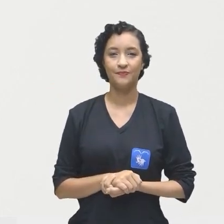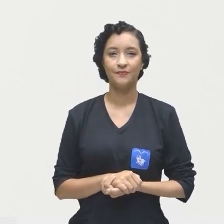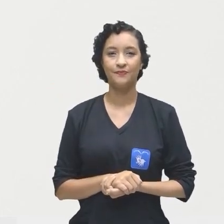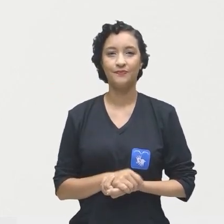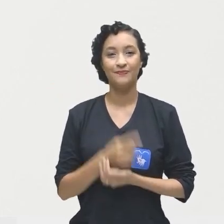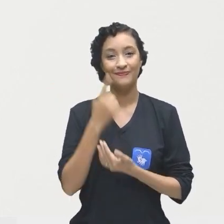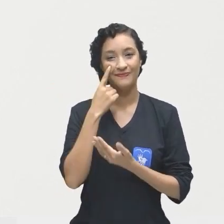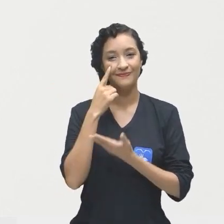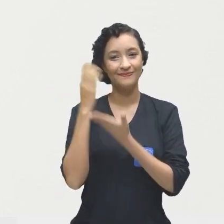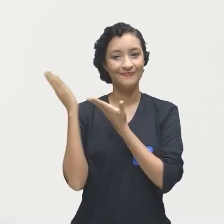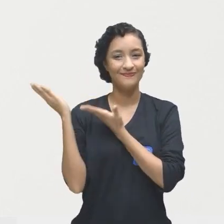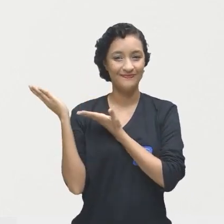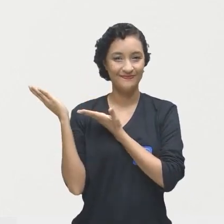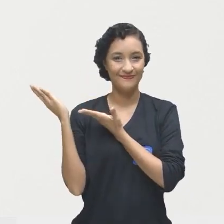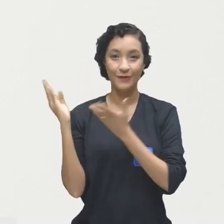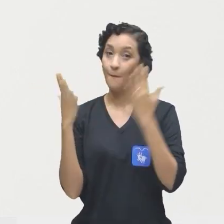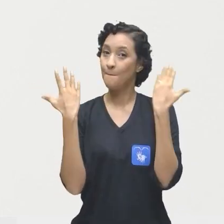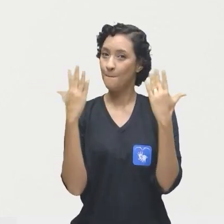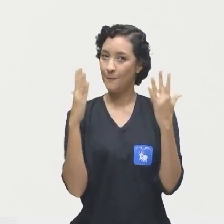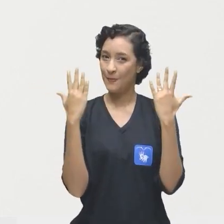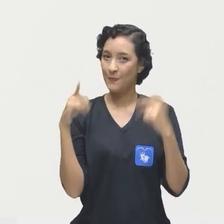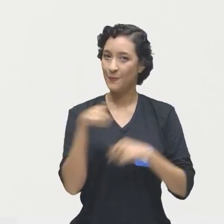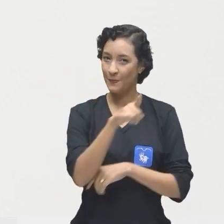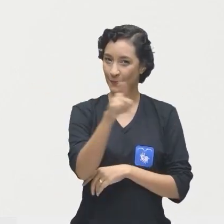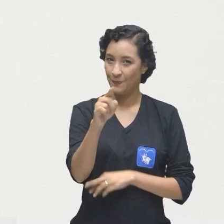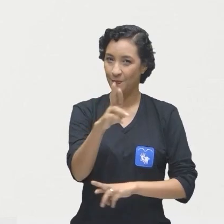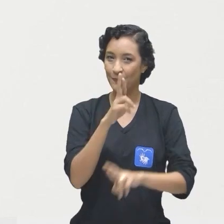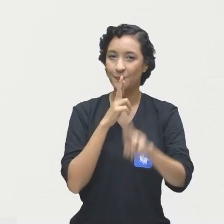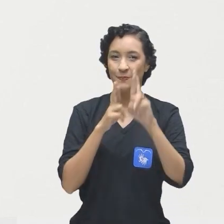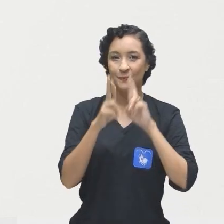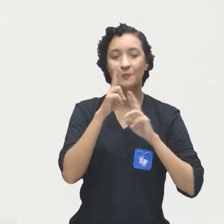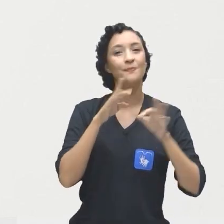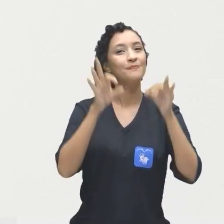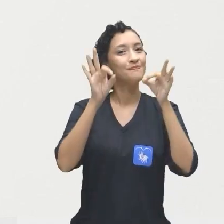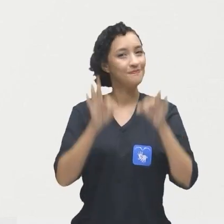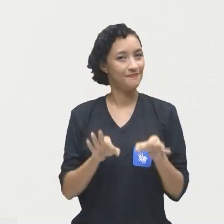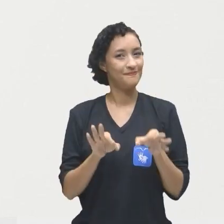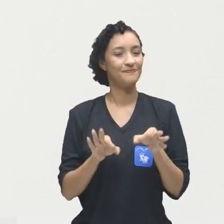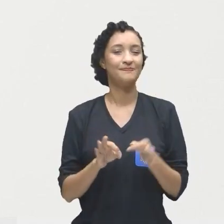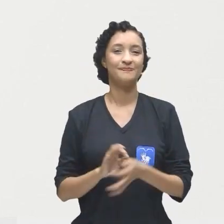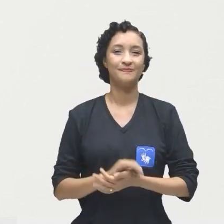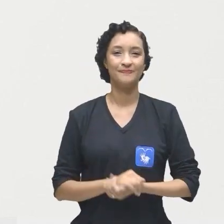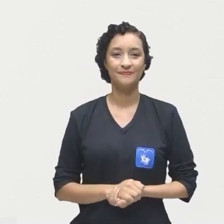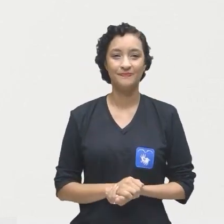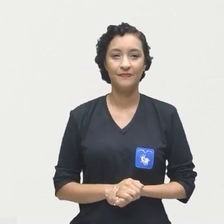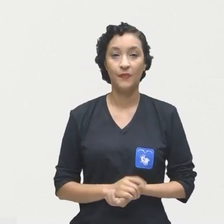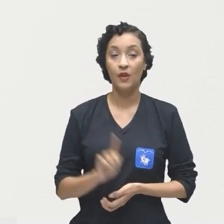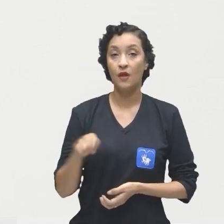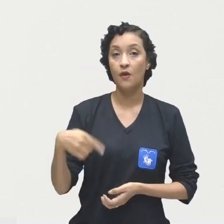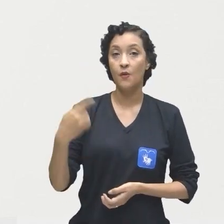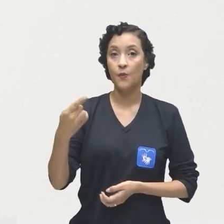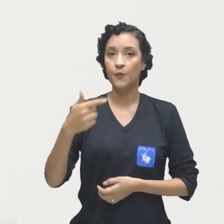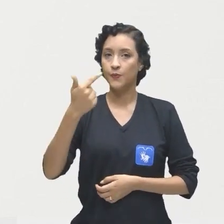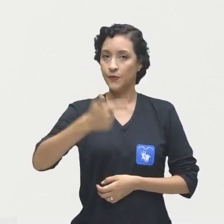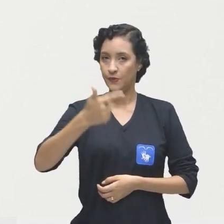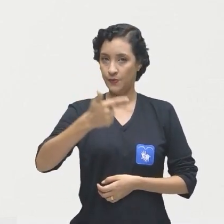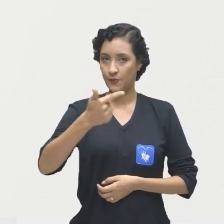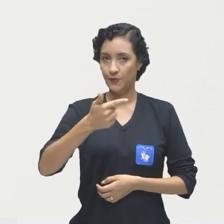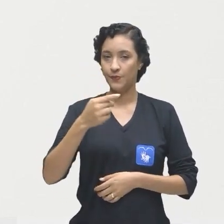Olha só, parabéns para você, acertamos, não foi? Agora vamos para a segunda